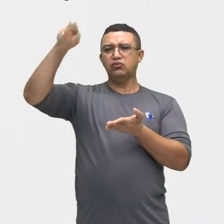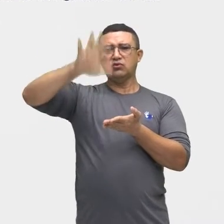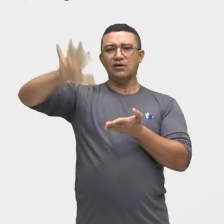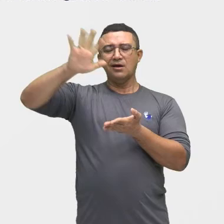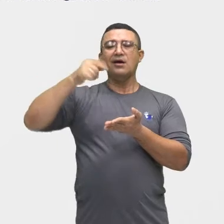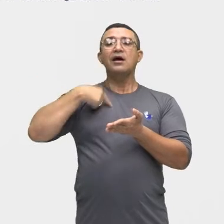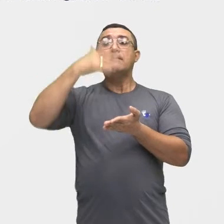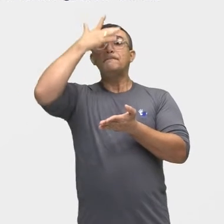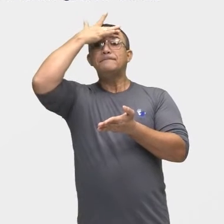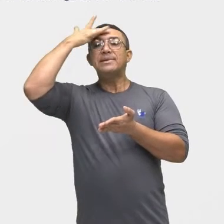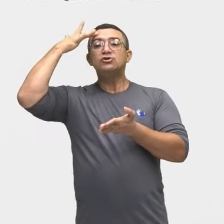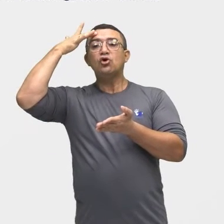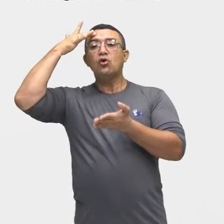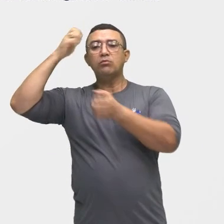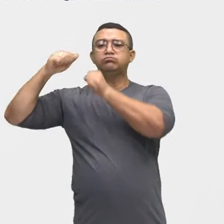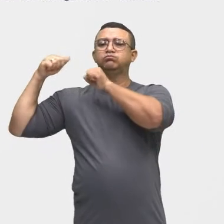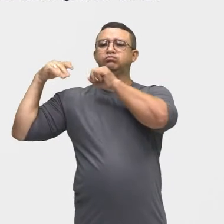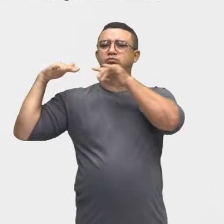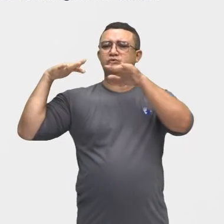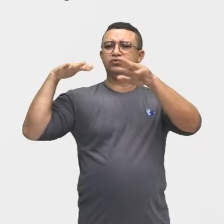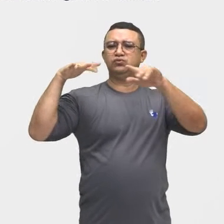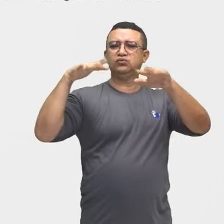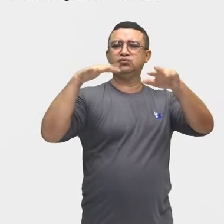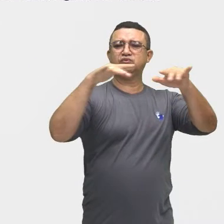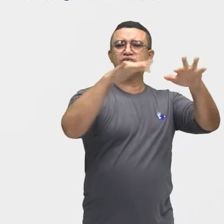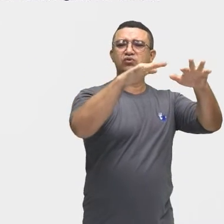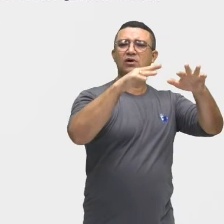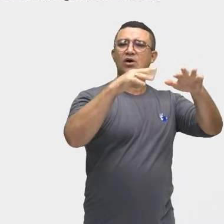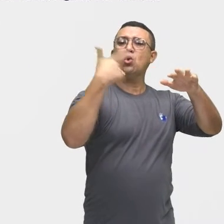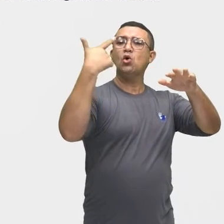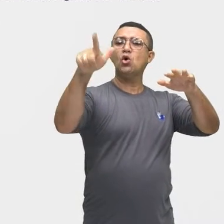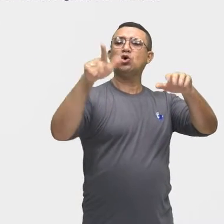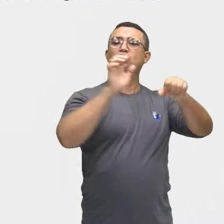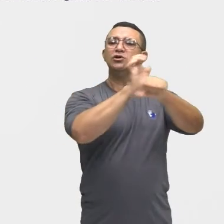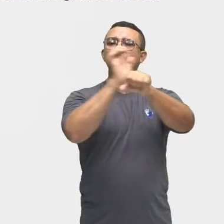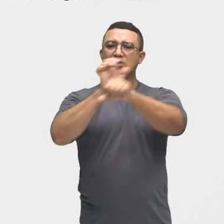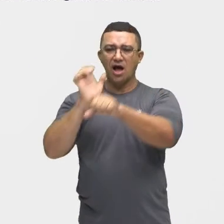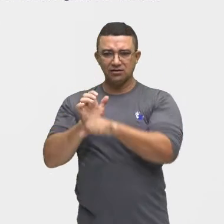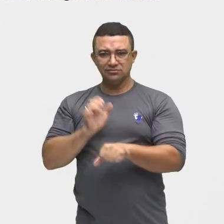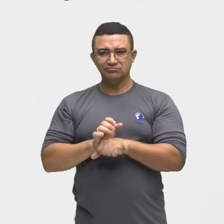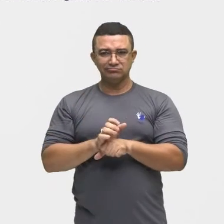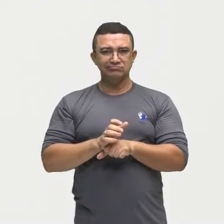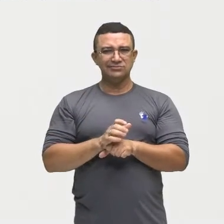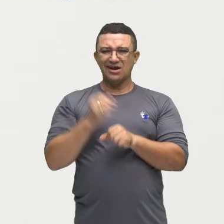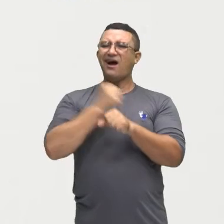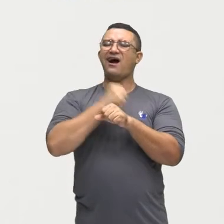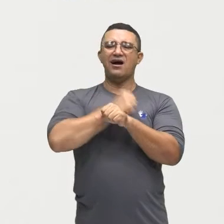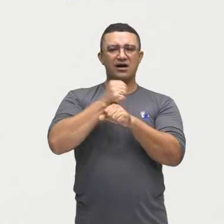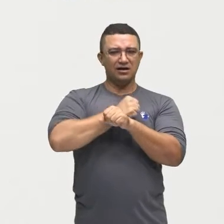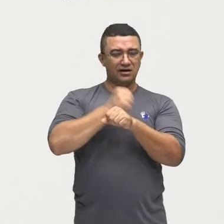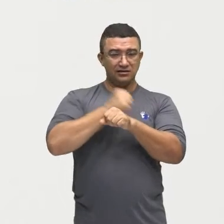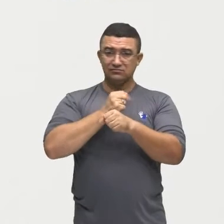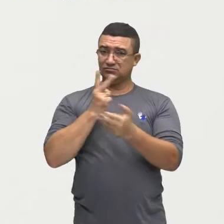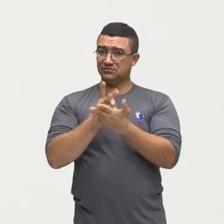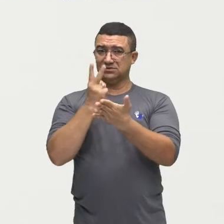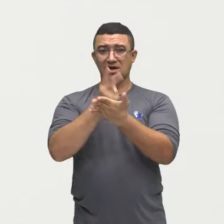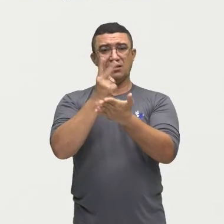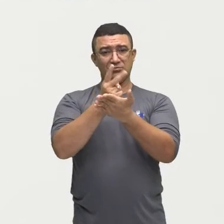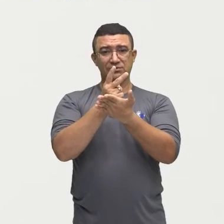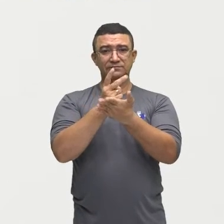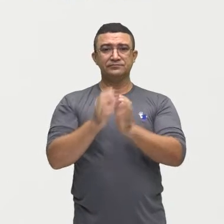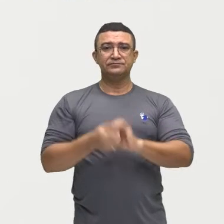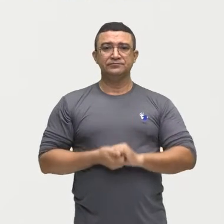refere-se a um processo migratório secular, né? Que já vem de muitos anos, como a gente pode observar aqui no mapa, olha. Então a gente